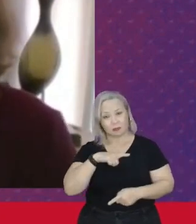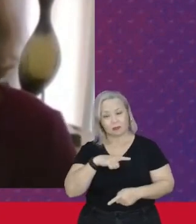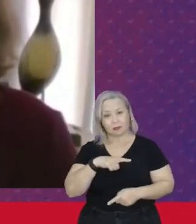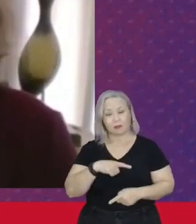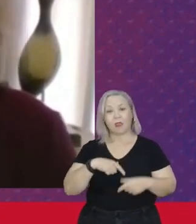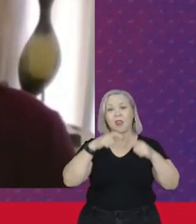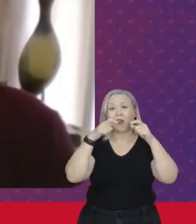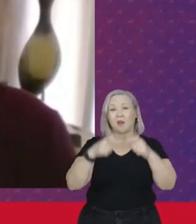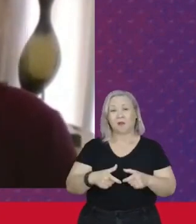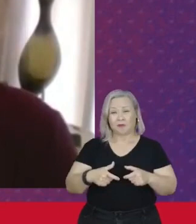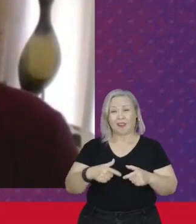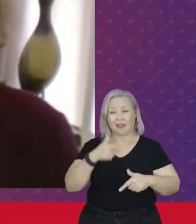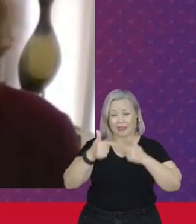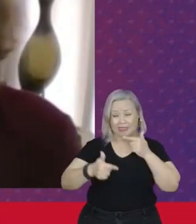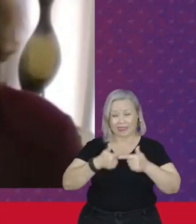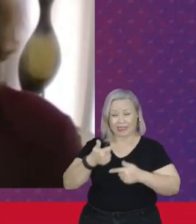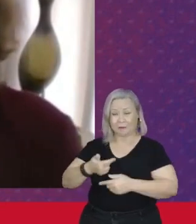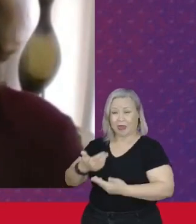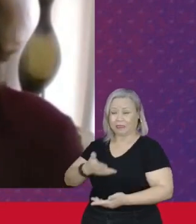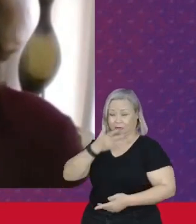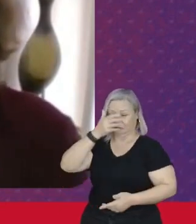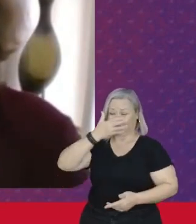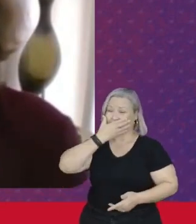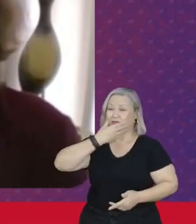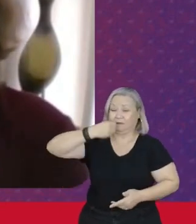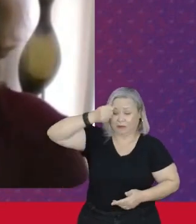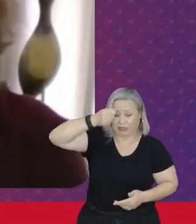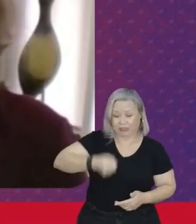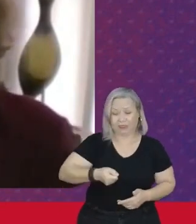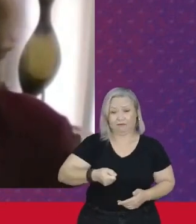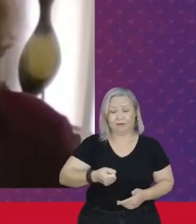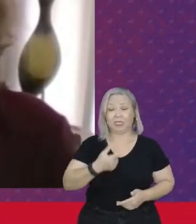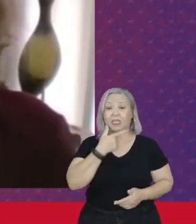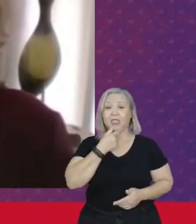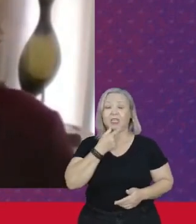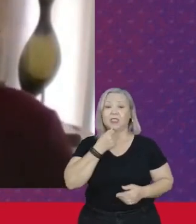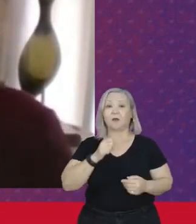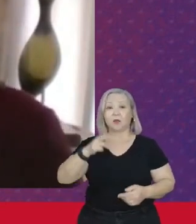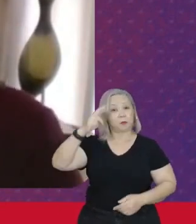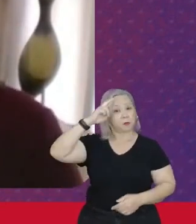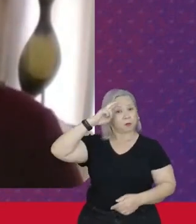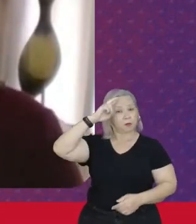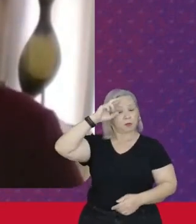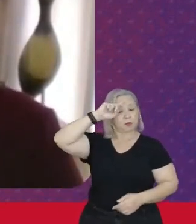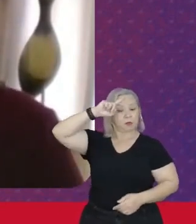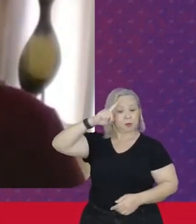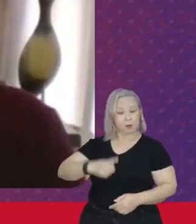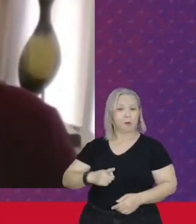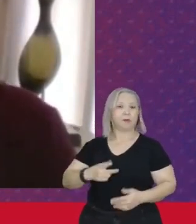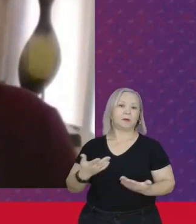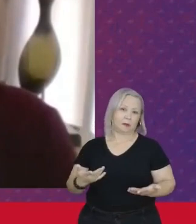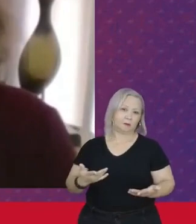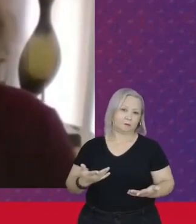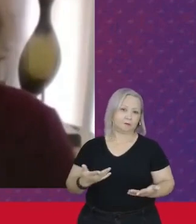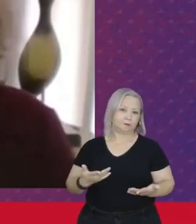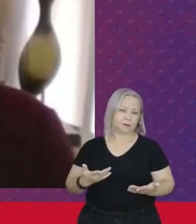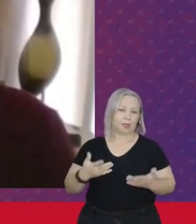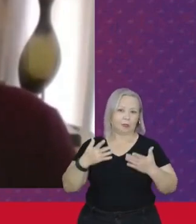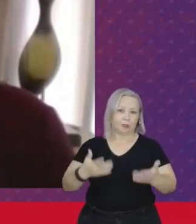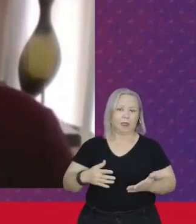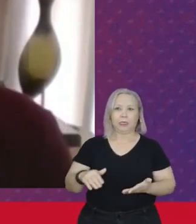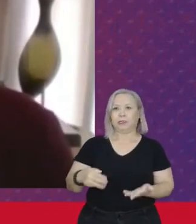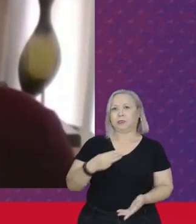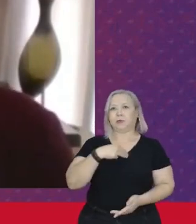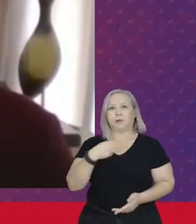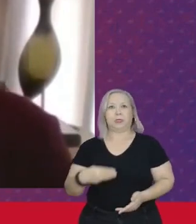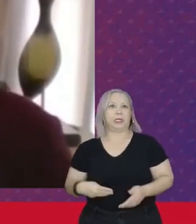de machismo. Então, como os homens são os comandantes, né, teoricamente, né, são os ministros